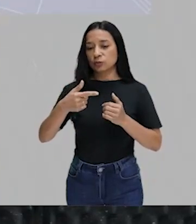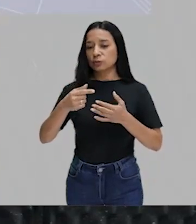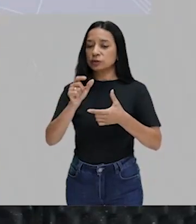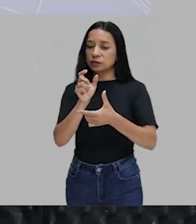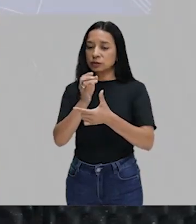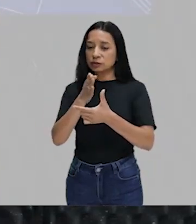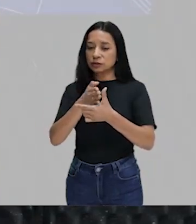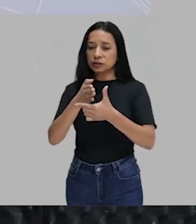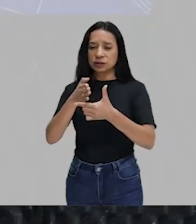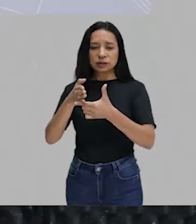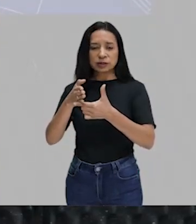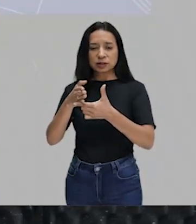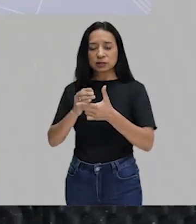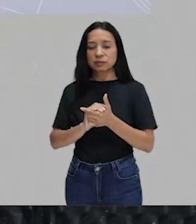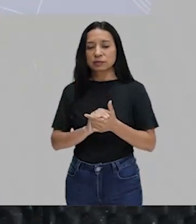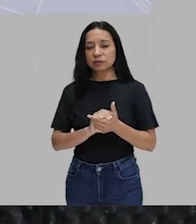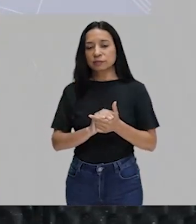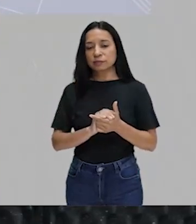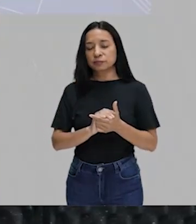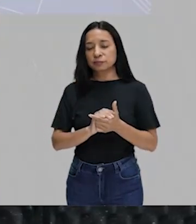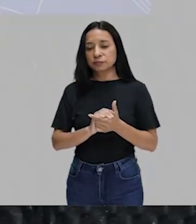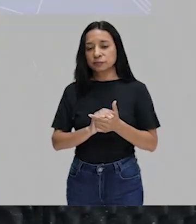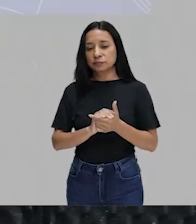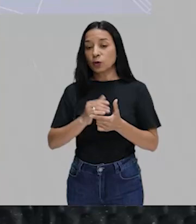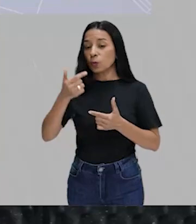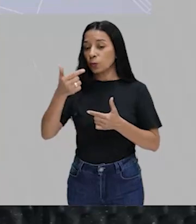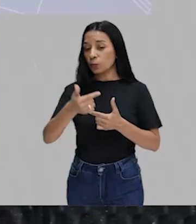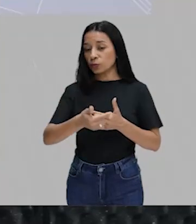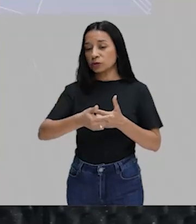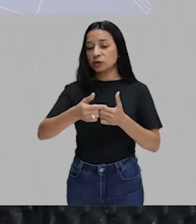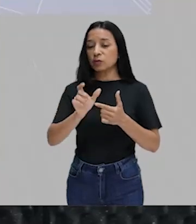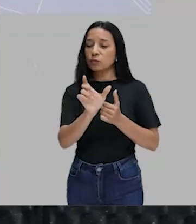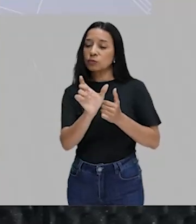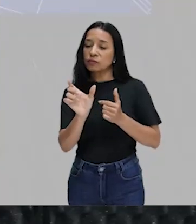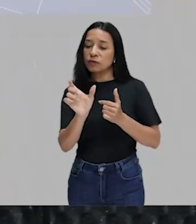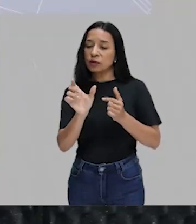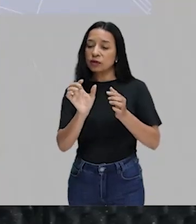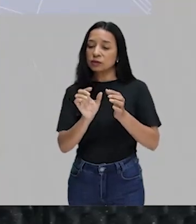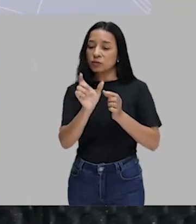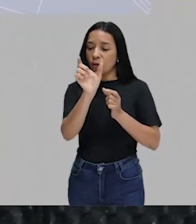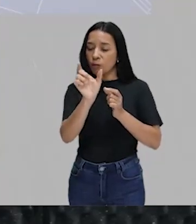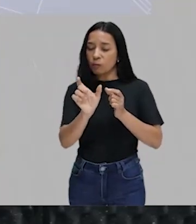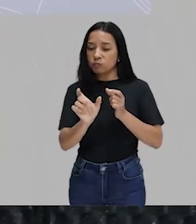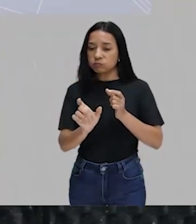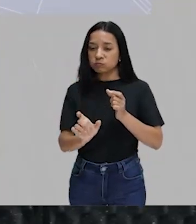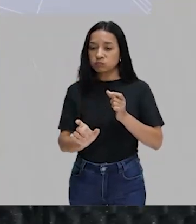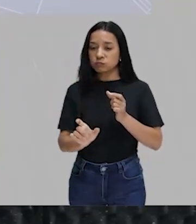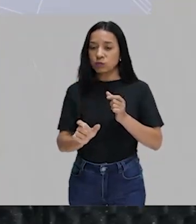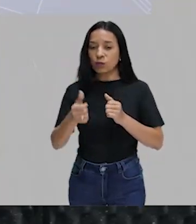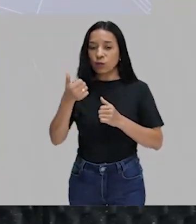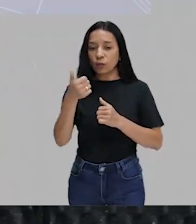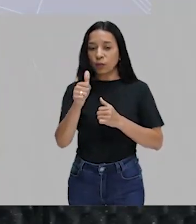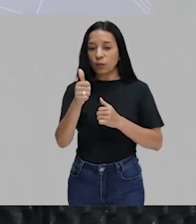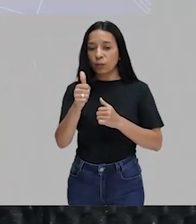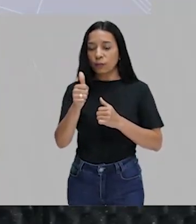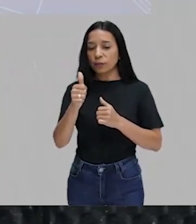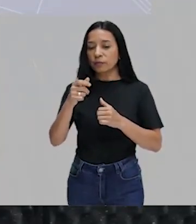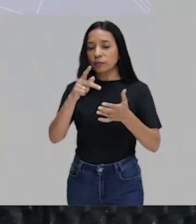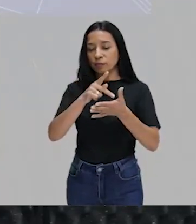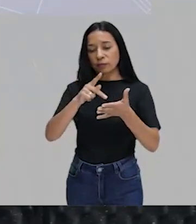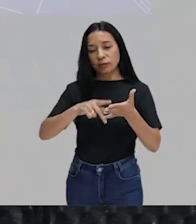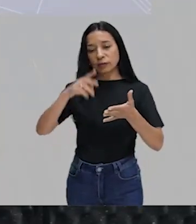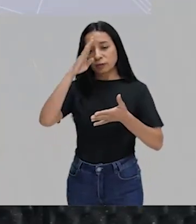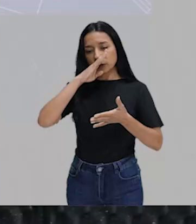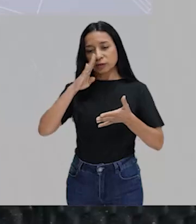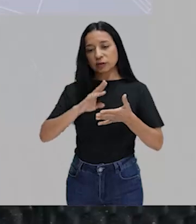longo. Aí, gente, é uma questão de metrificação que você já estudou, a gente trouxe aqui só para relembrar. O primeiro poeta brasileiro que utilizou o verso